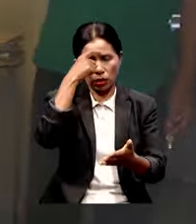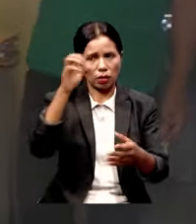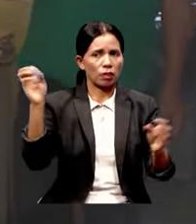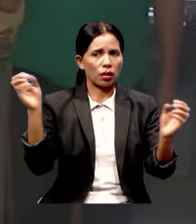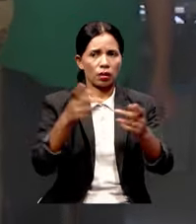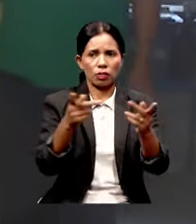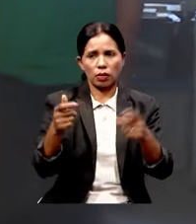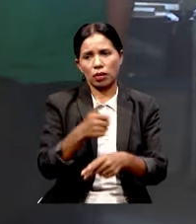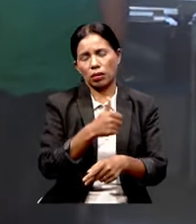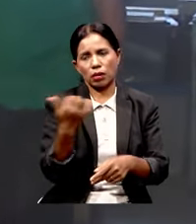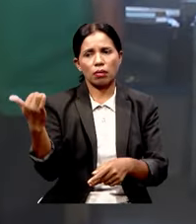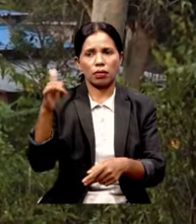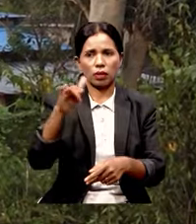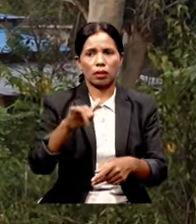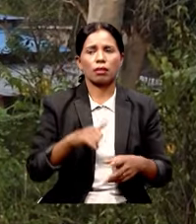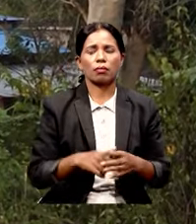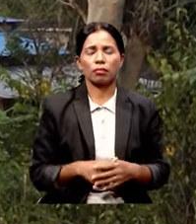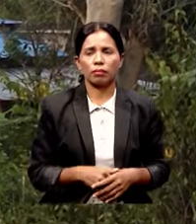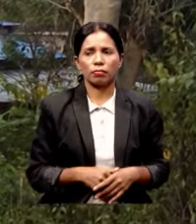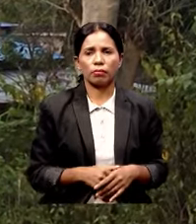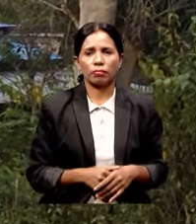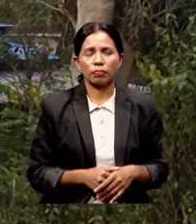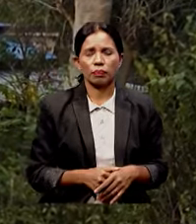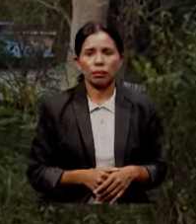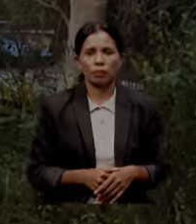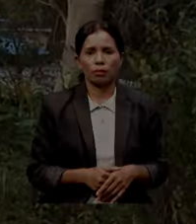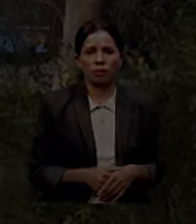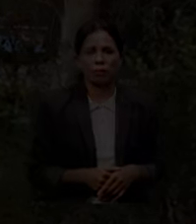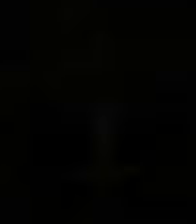iha fatin seluk basira. Gasparinha de Souza, Rafael dos Reis, Ziemen.